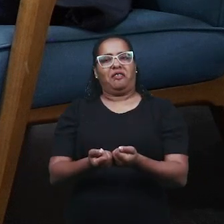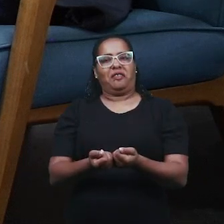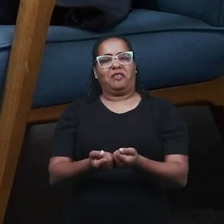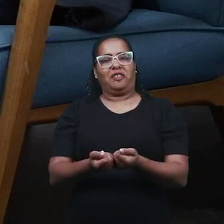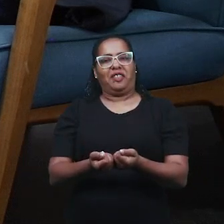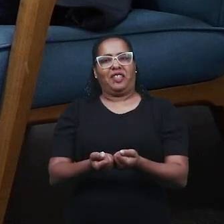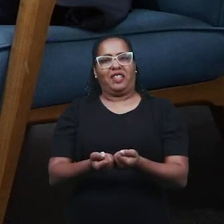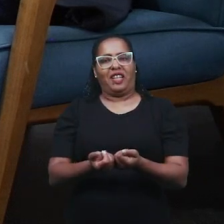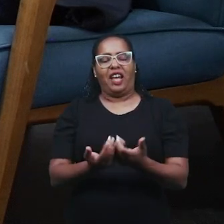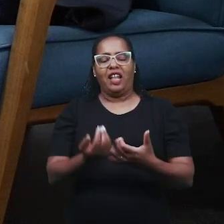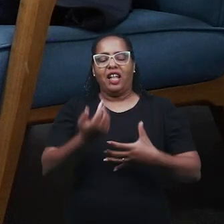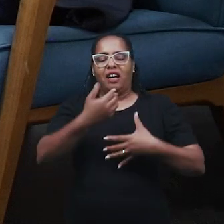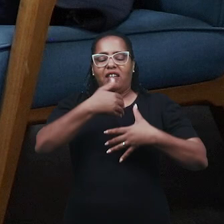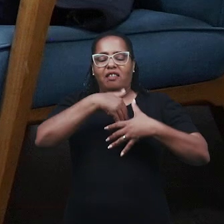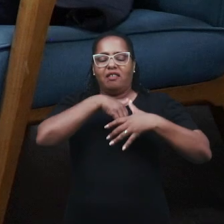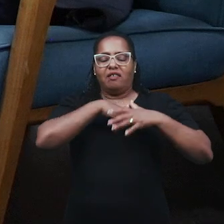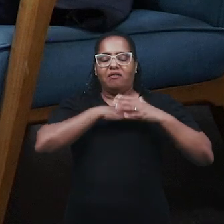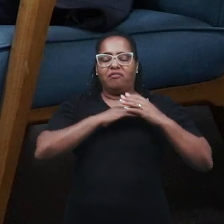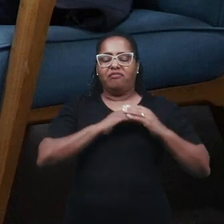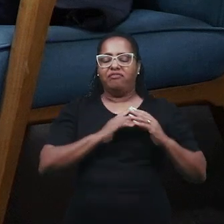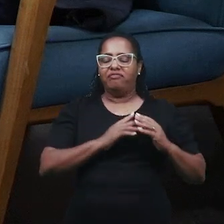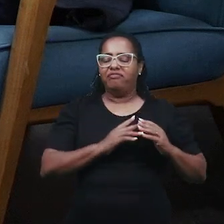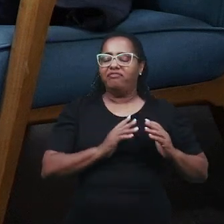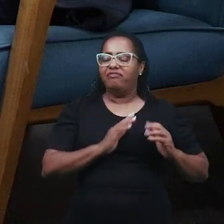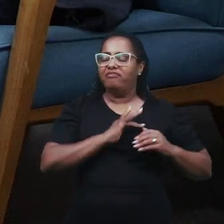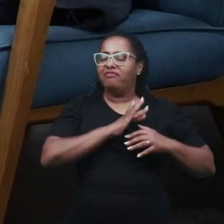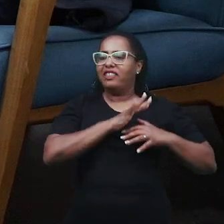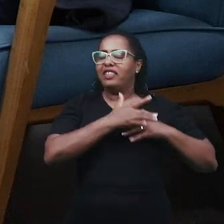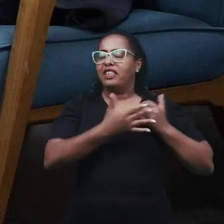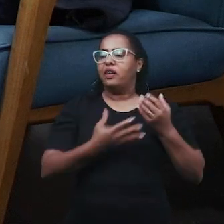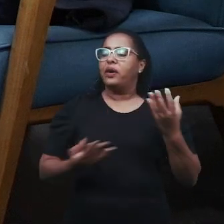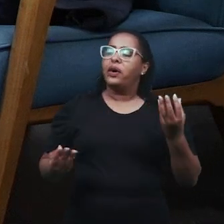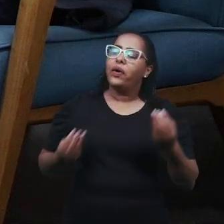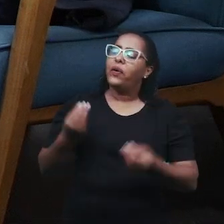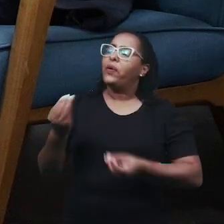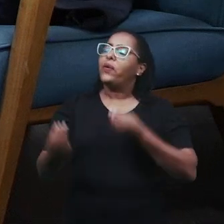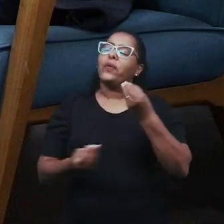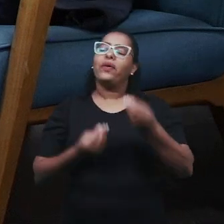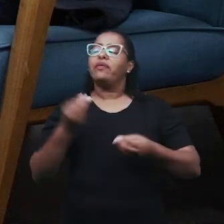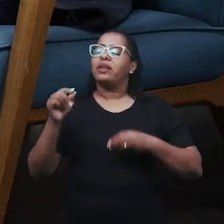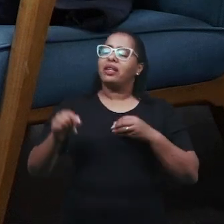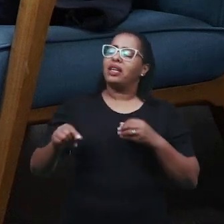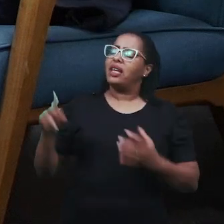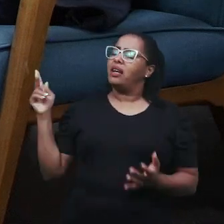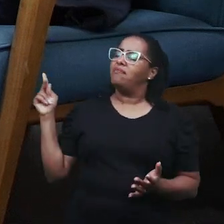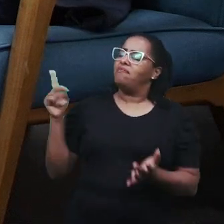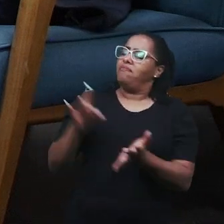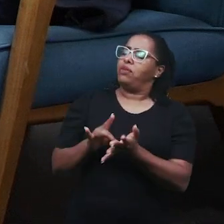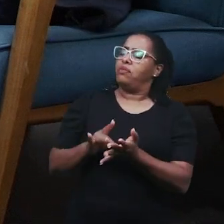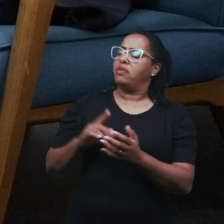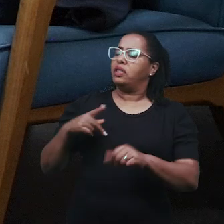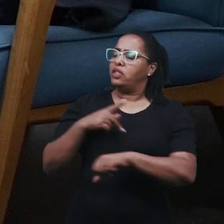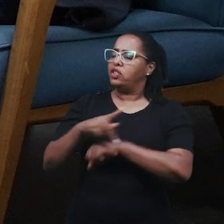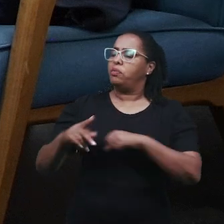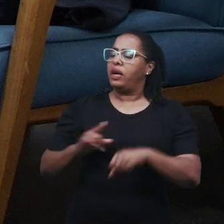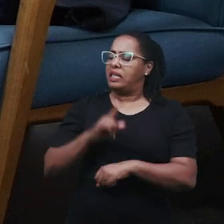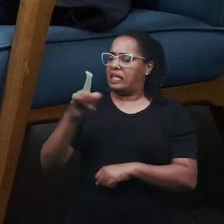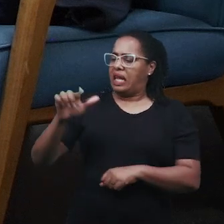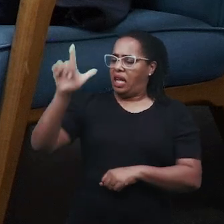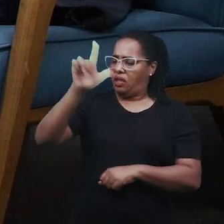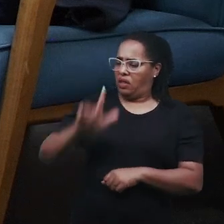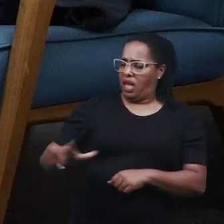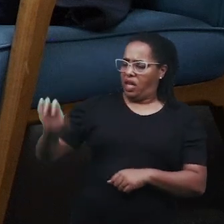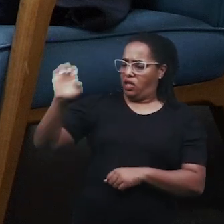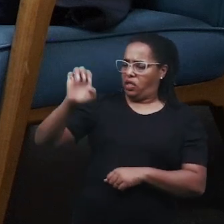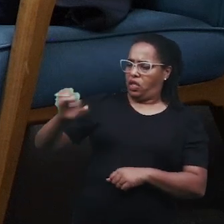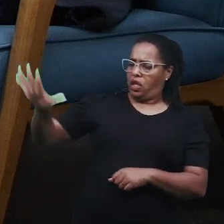pode se dizer, ela preenche aquele vazio. Como é que é a realidade de países ali no leste europeu,